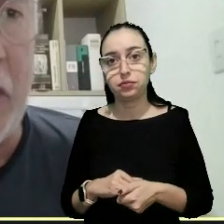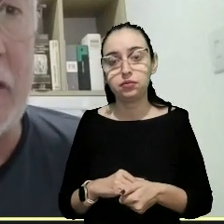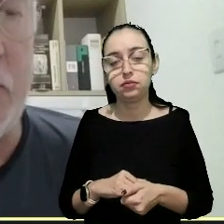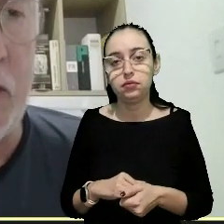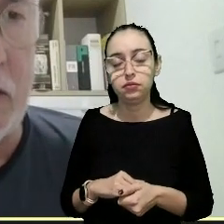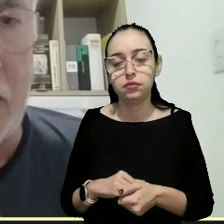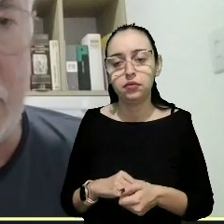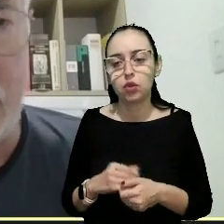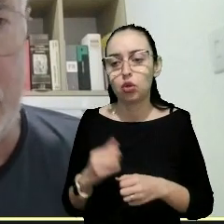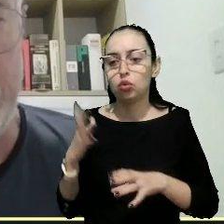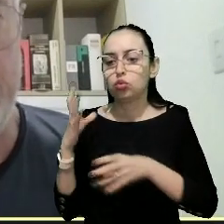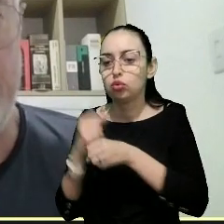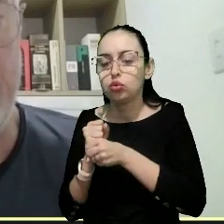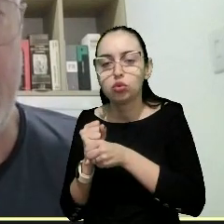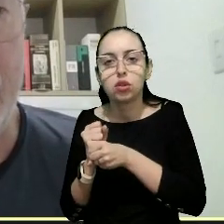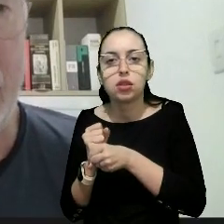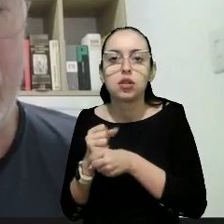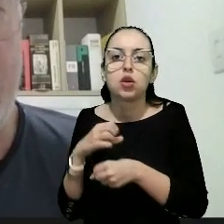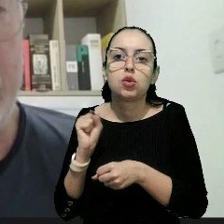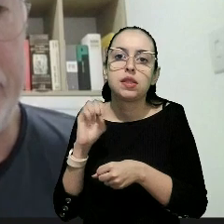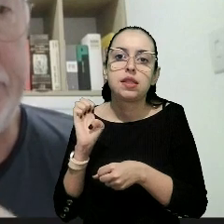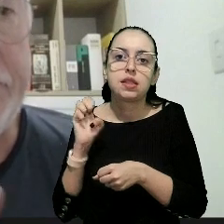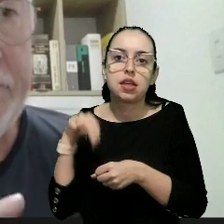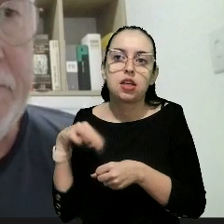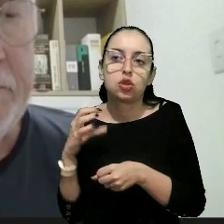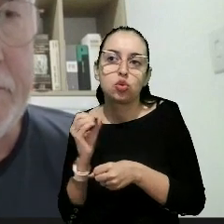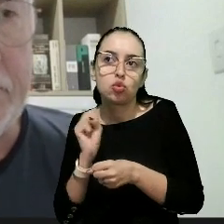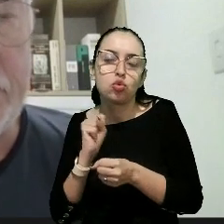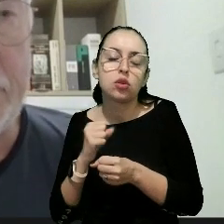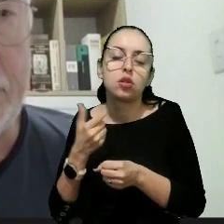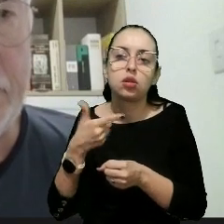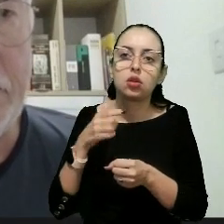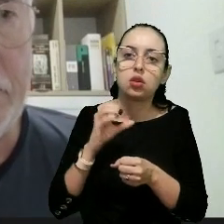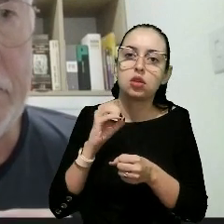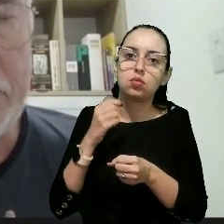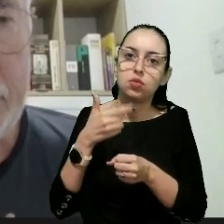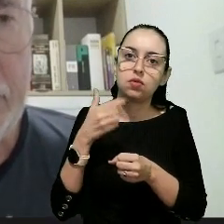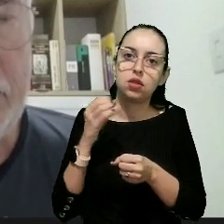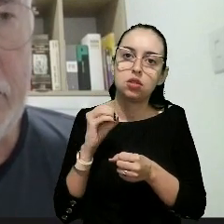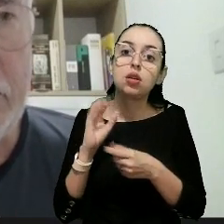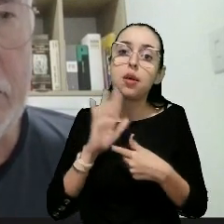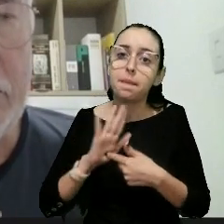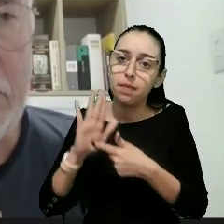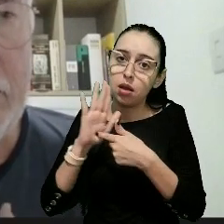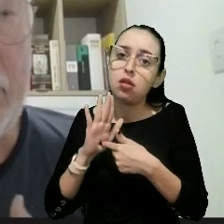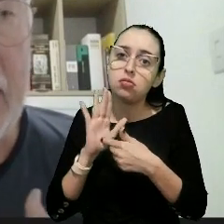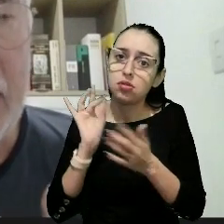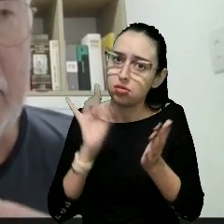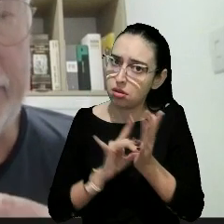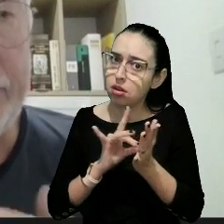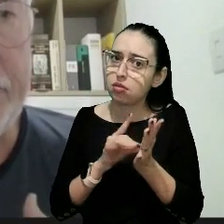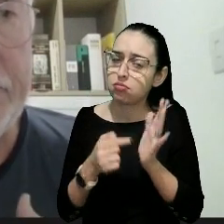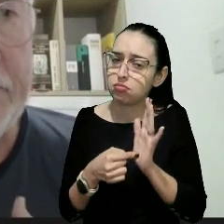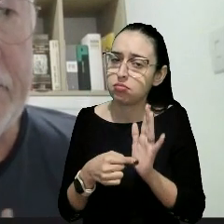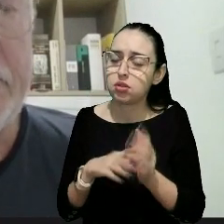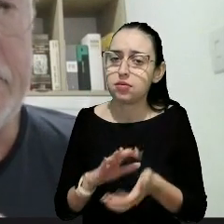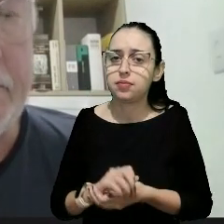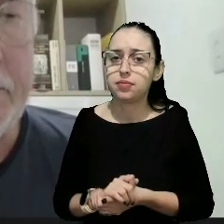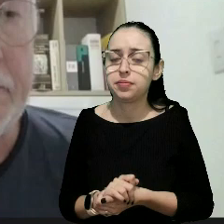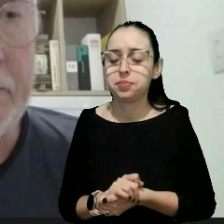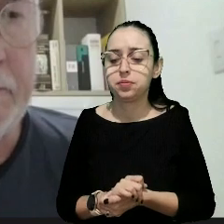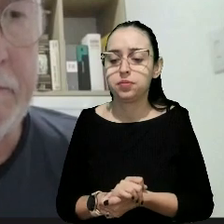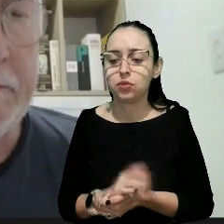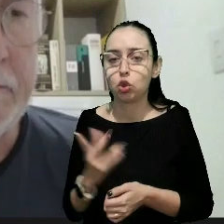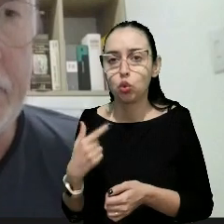Isso é que é o mais importante. Os dados do censo de 2022 comprovam